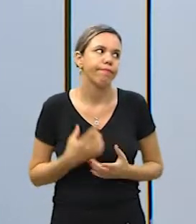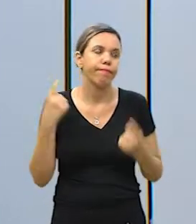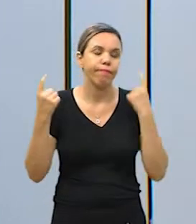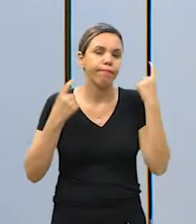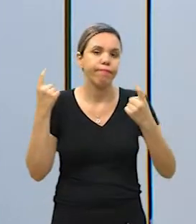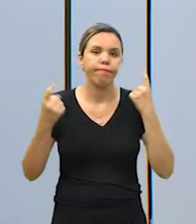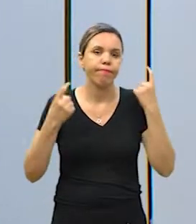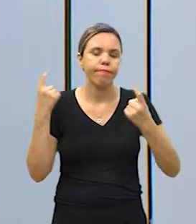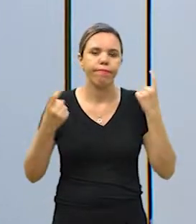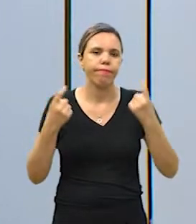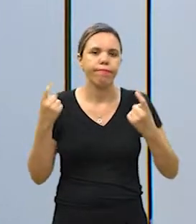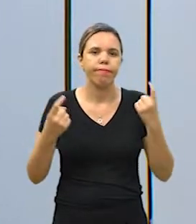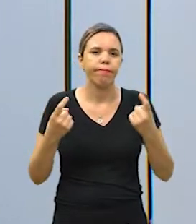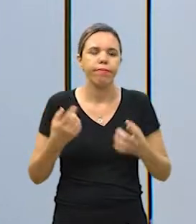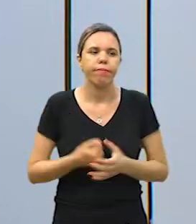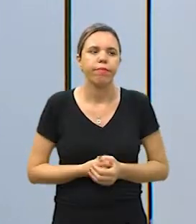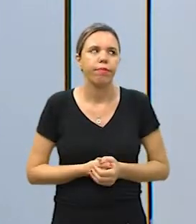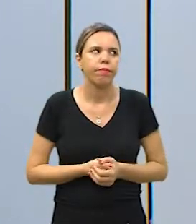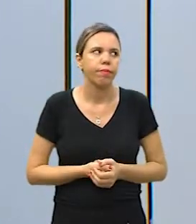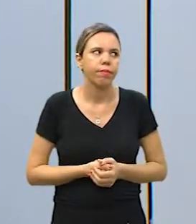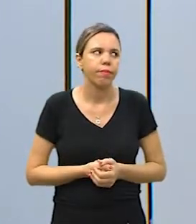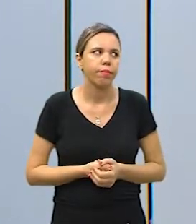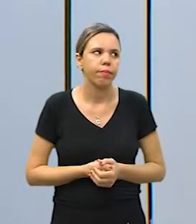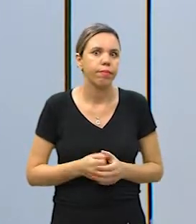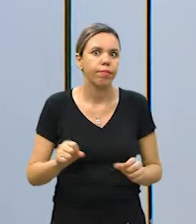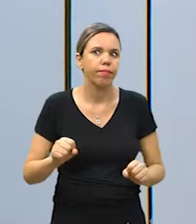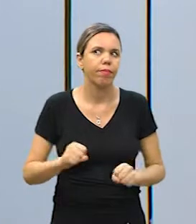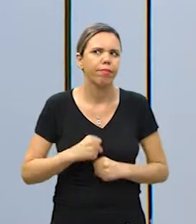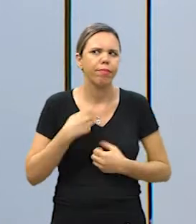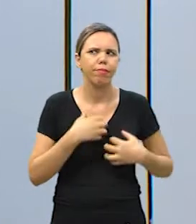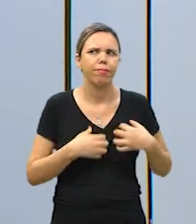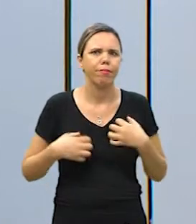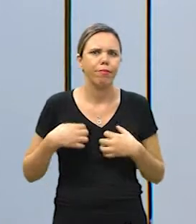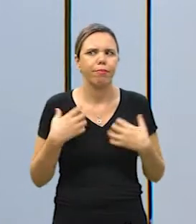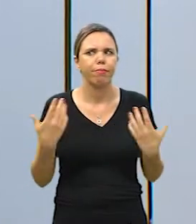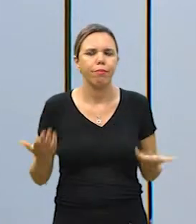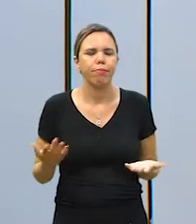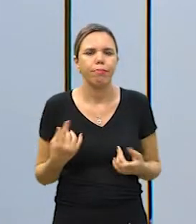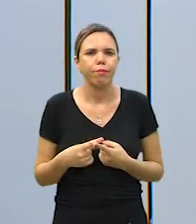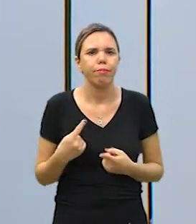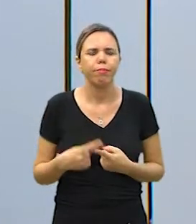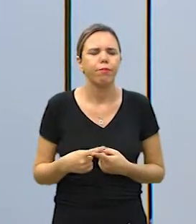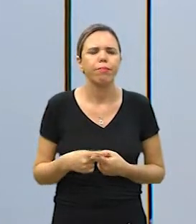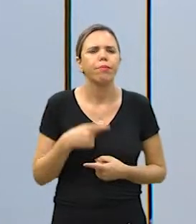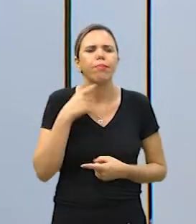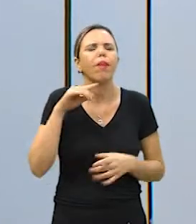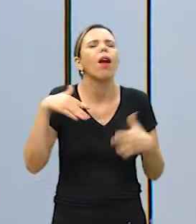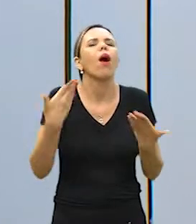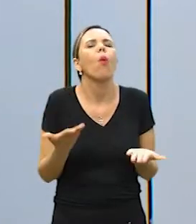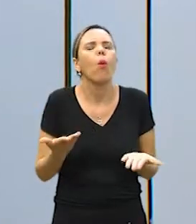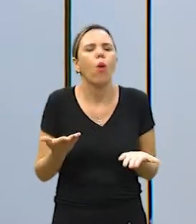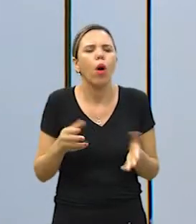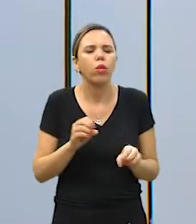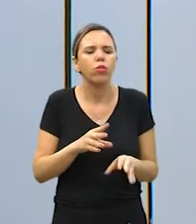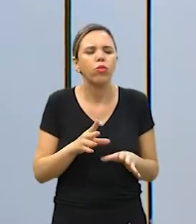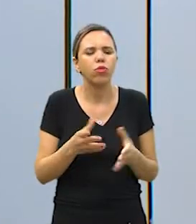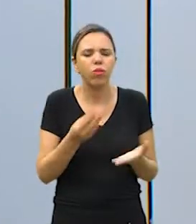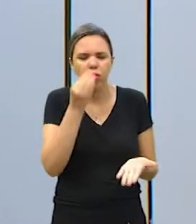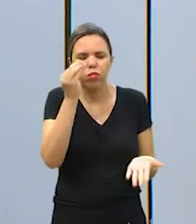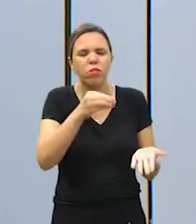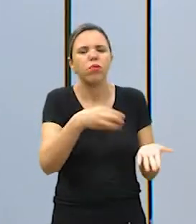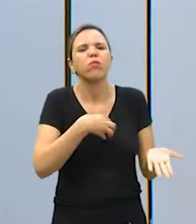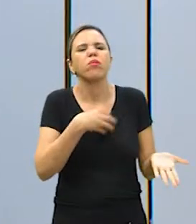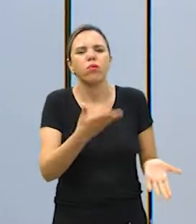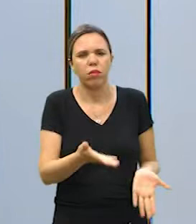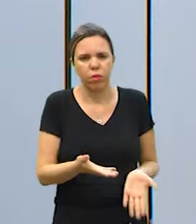muito preocupado e muito assim, até revoltado, e se perguntando até quando a educação vai ser tratada